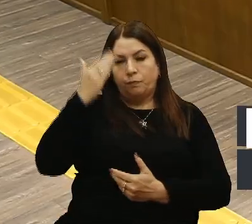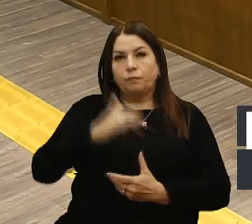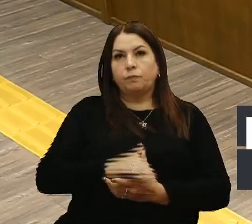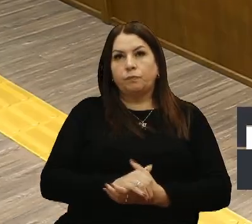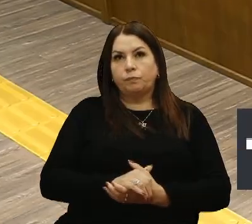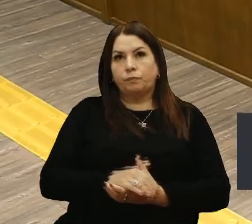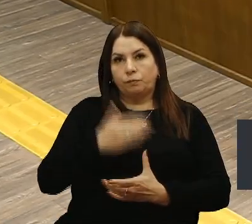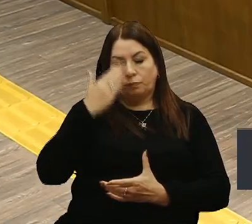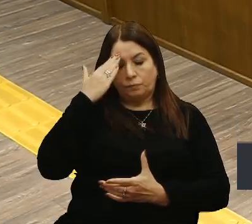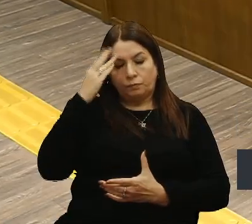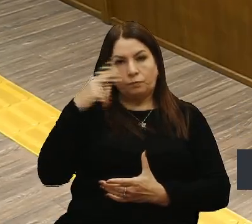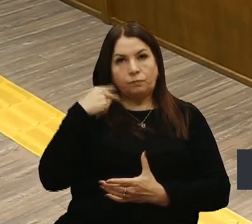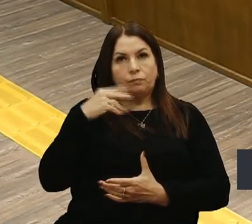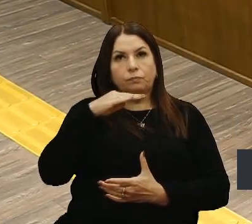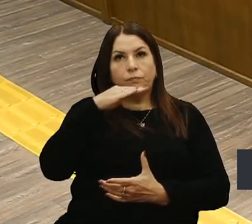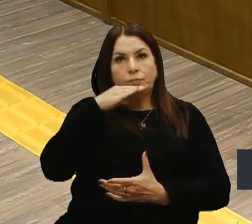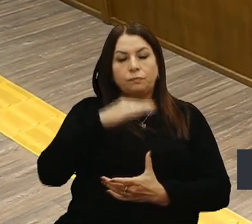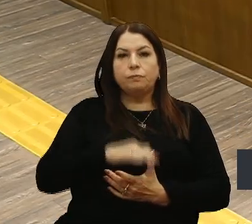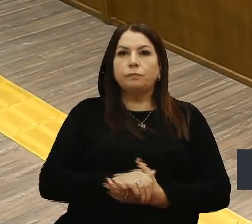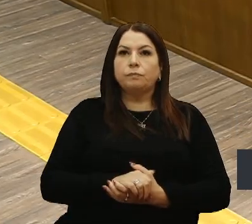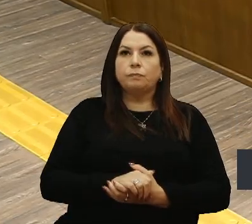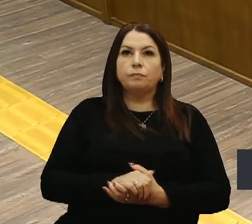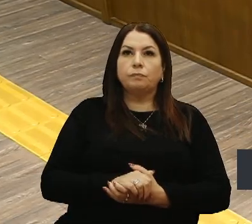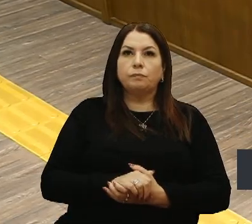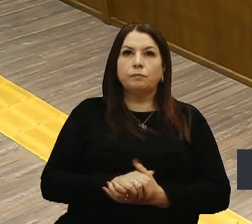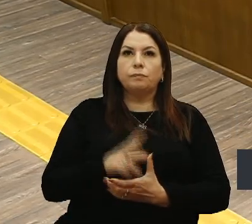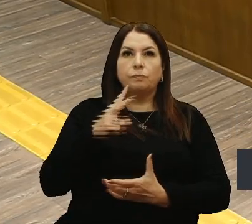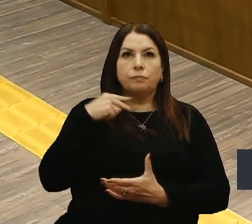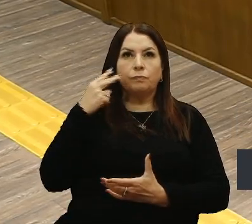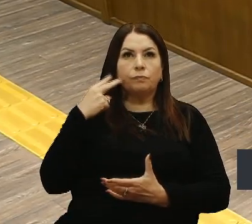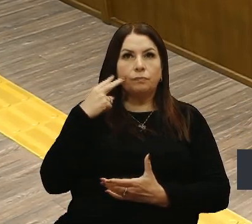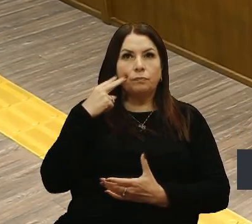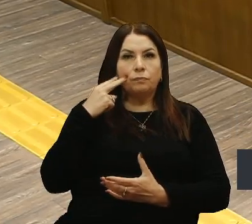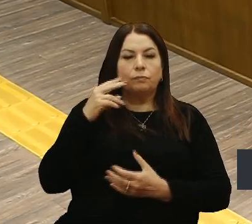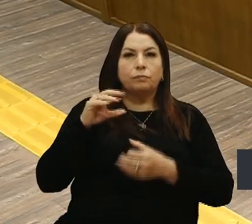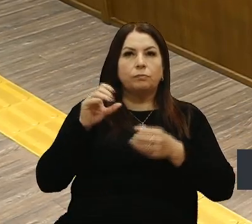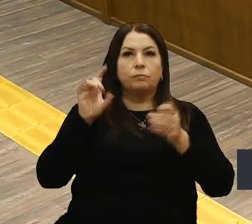Obrigado, vereador Bortola. Próximo vereador inscrito em declaração de ler da